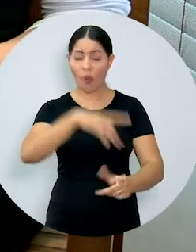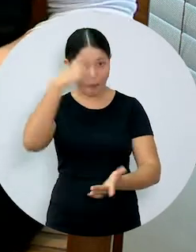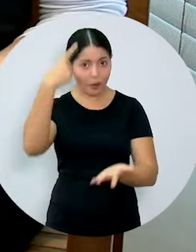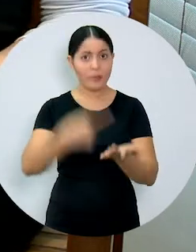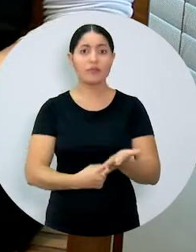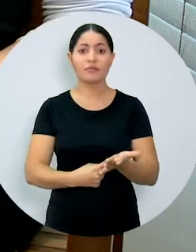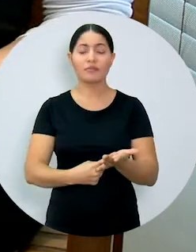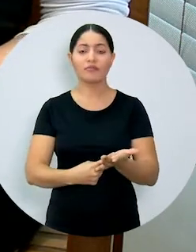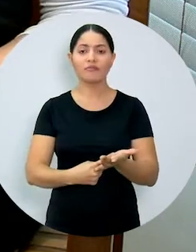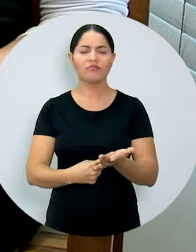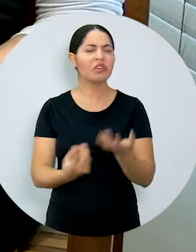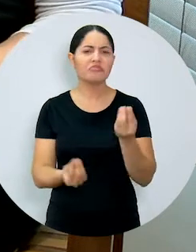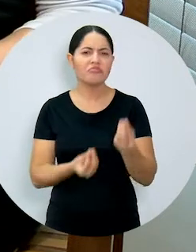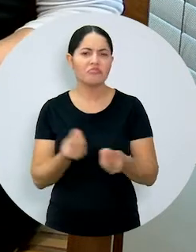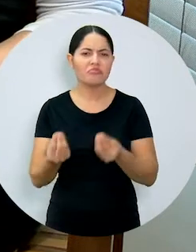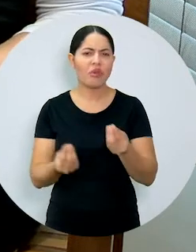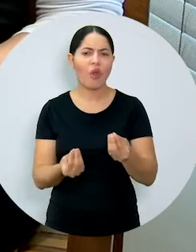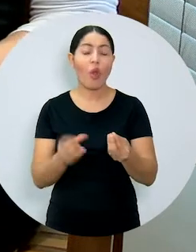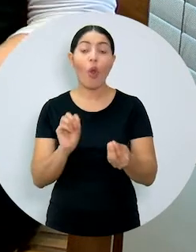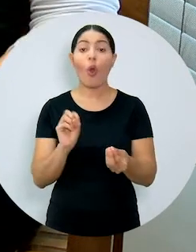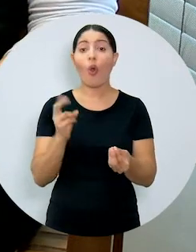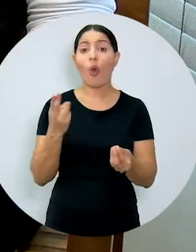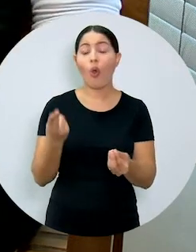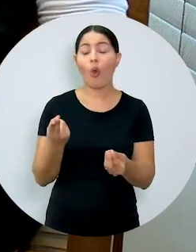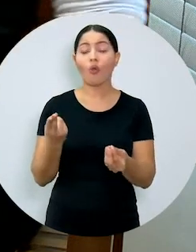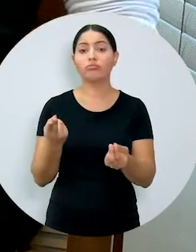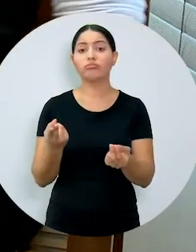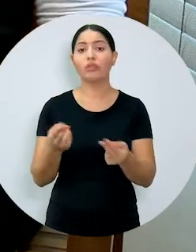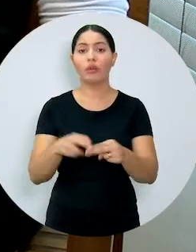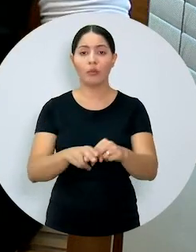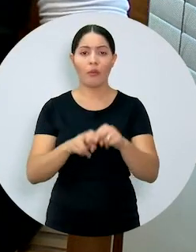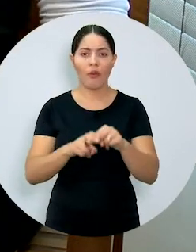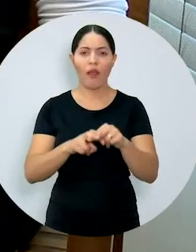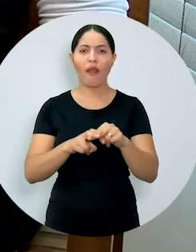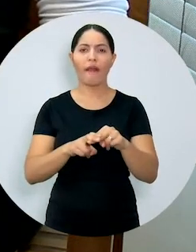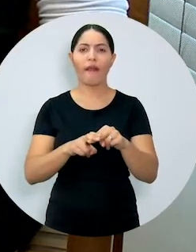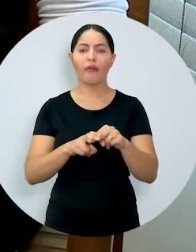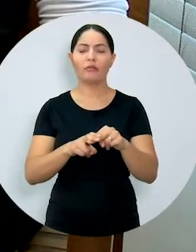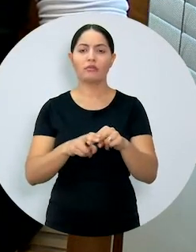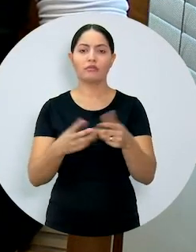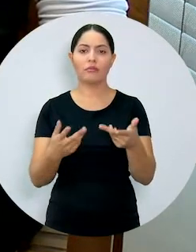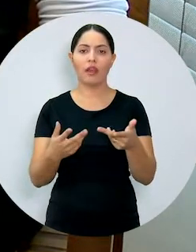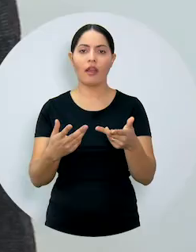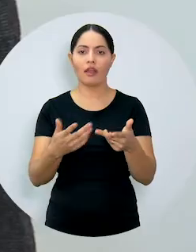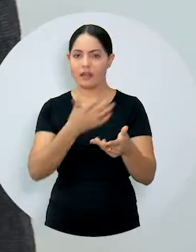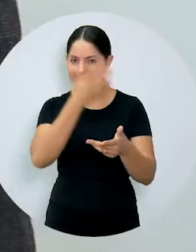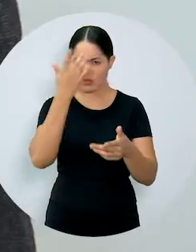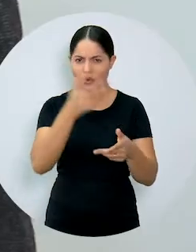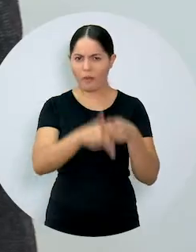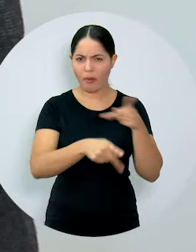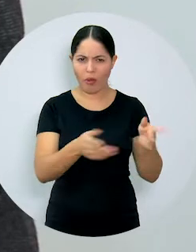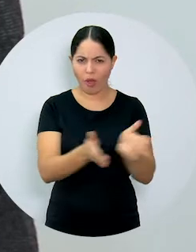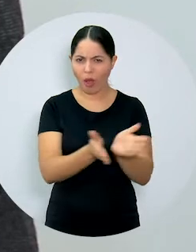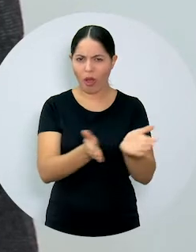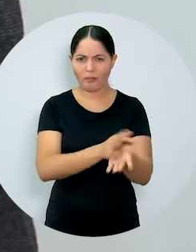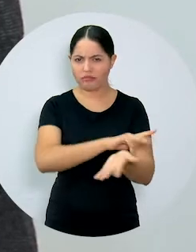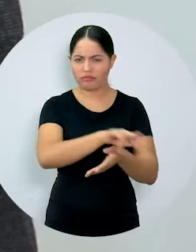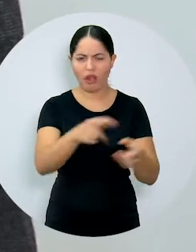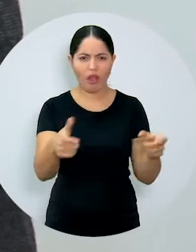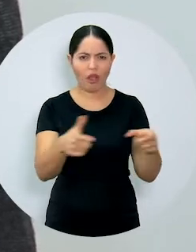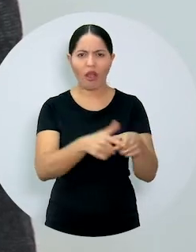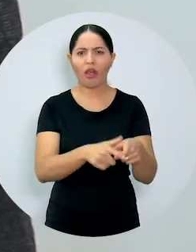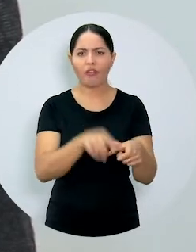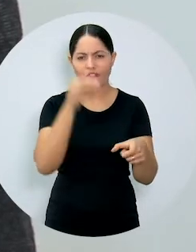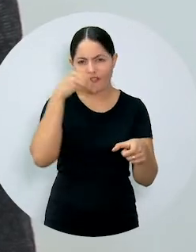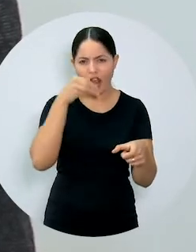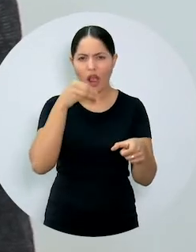seja através da promoção de defesa dos menos favorecidos. A